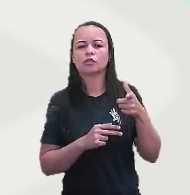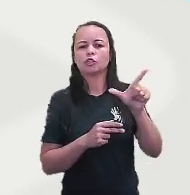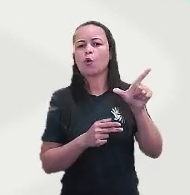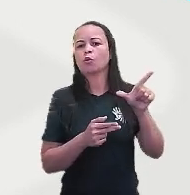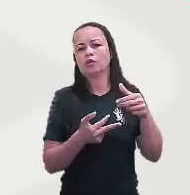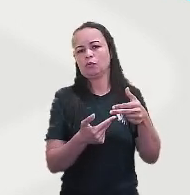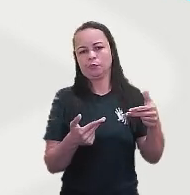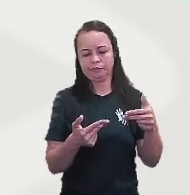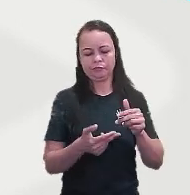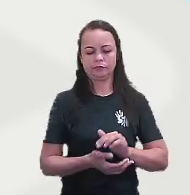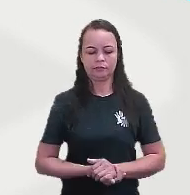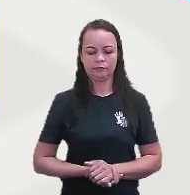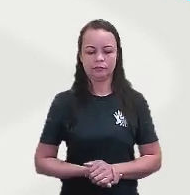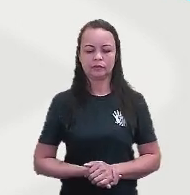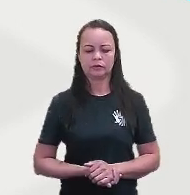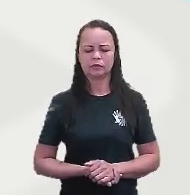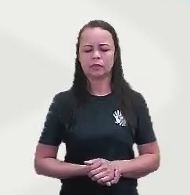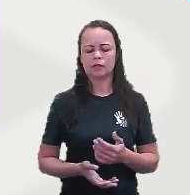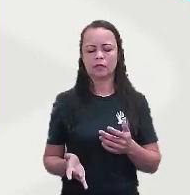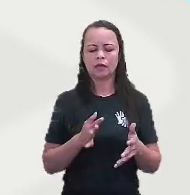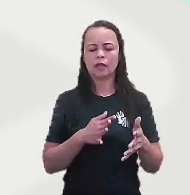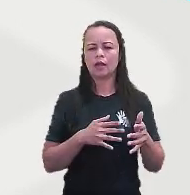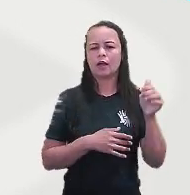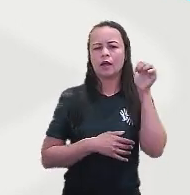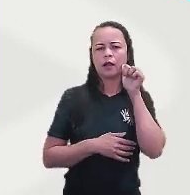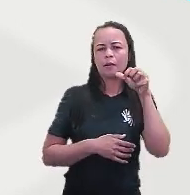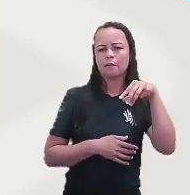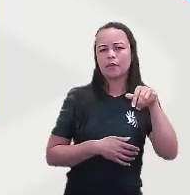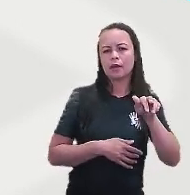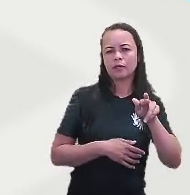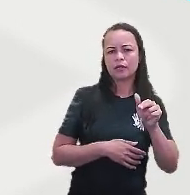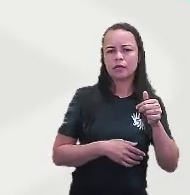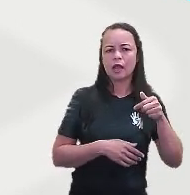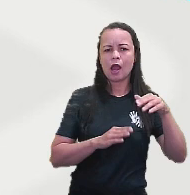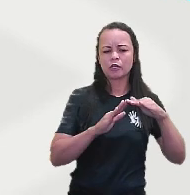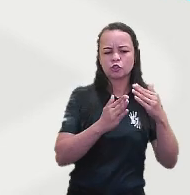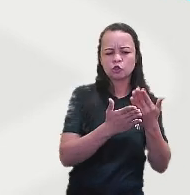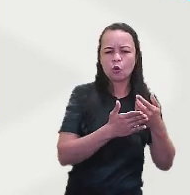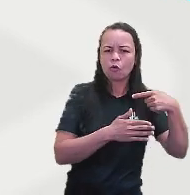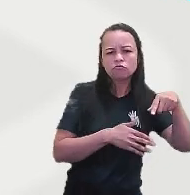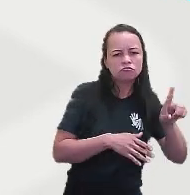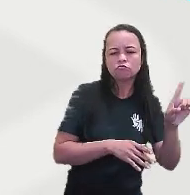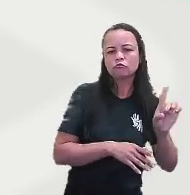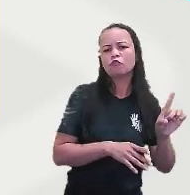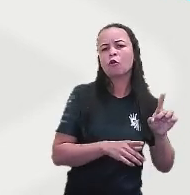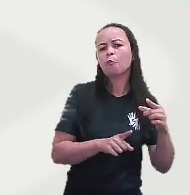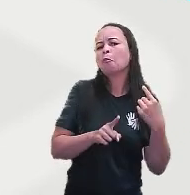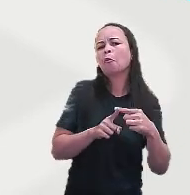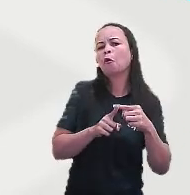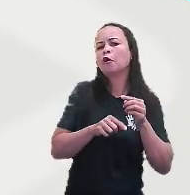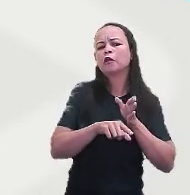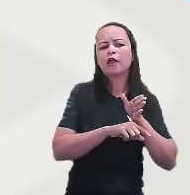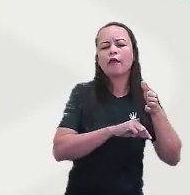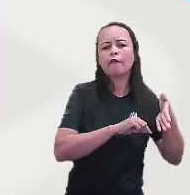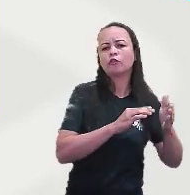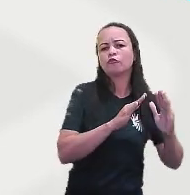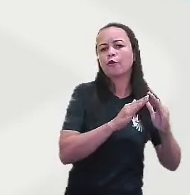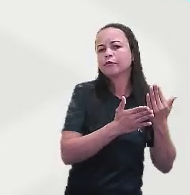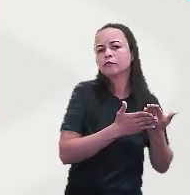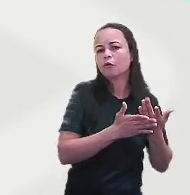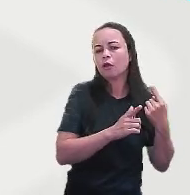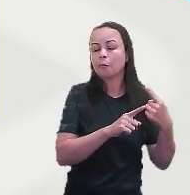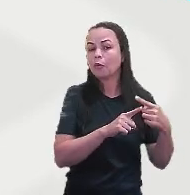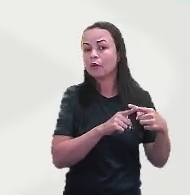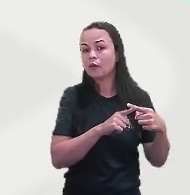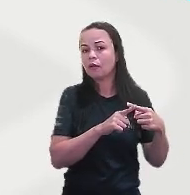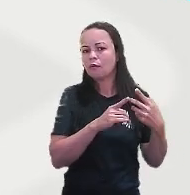fato. Por exemplo, Maria não foi à escola. Por que Maria não foi à escola? Qual foi a causa de Maria não ter ido à escola?